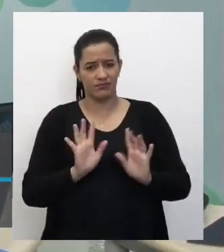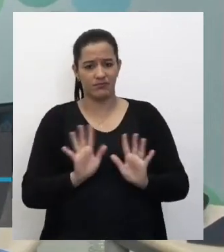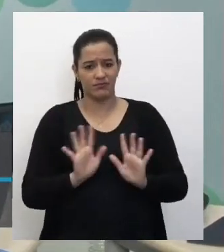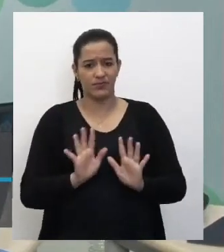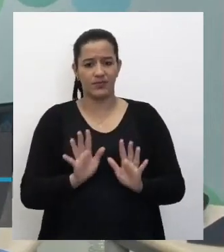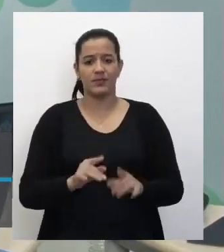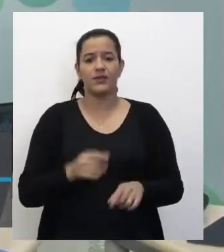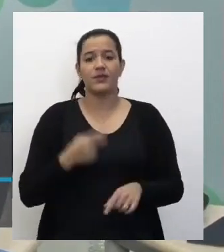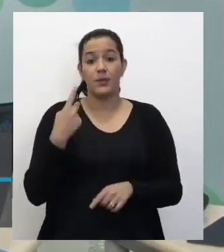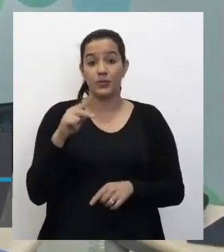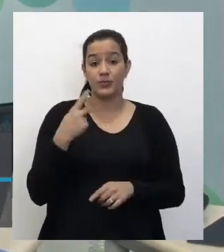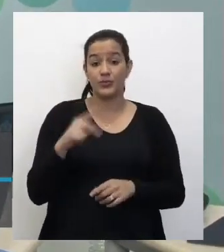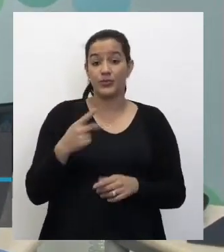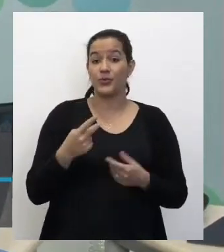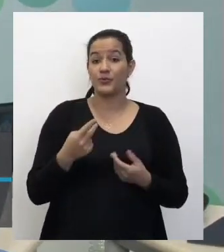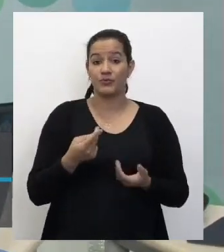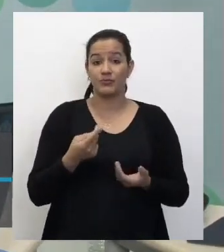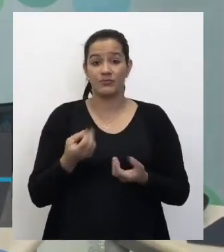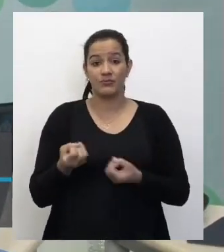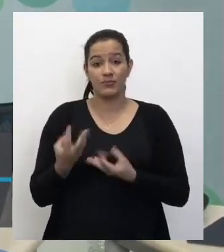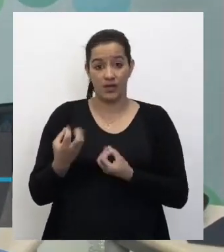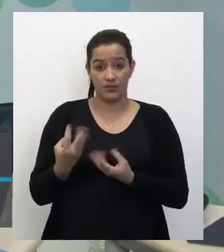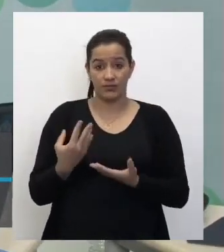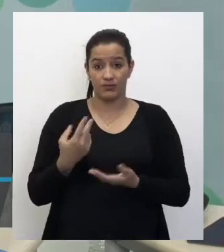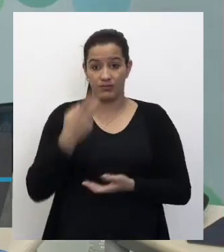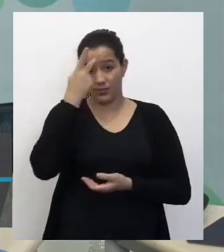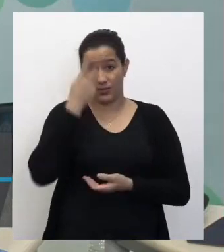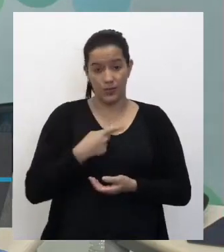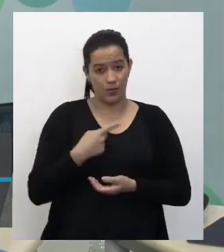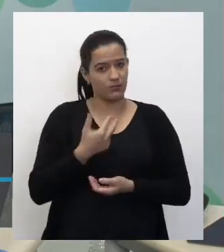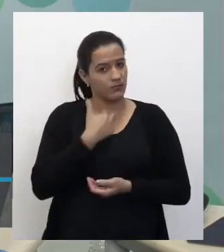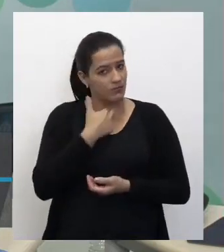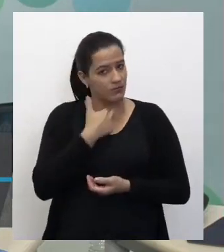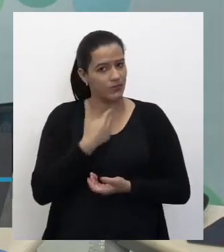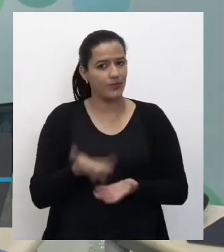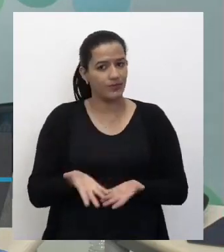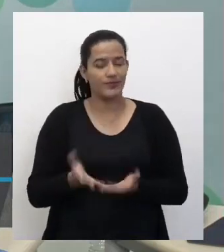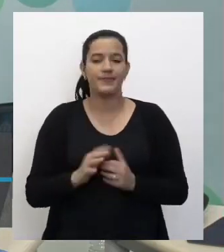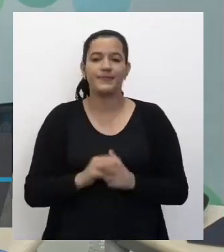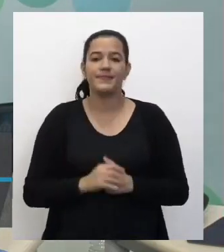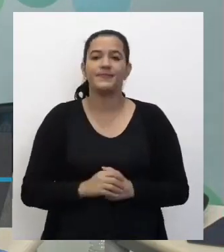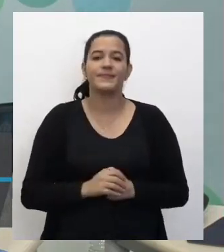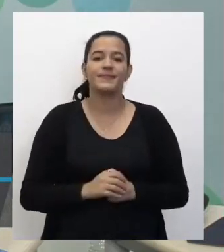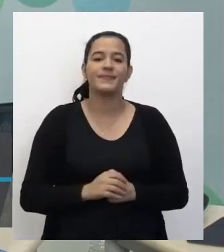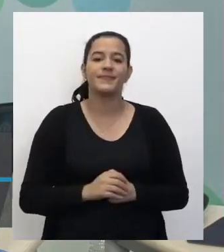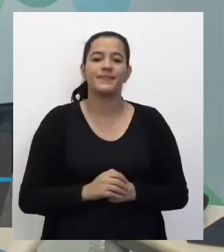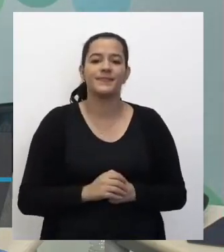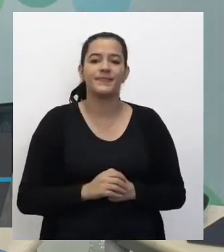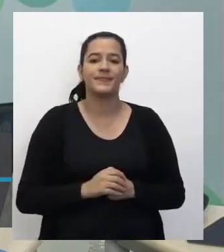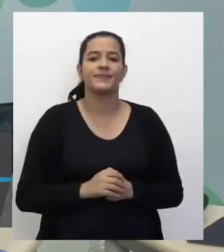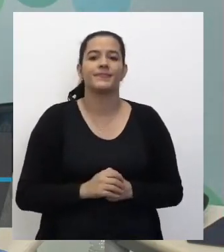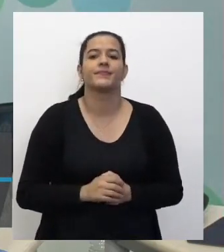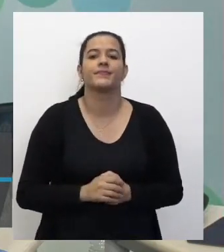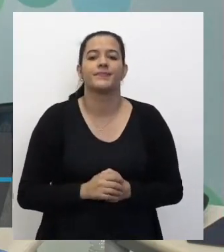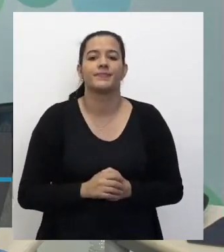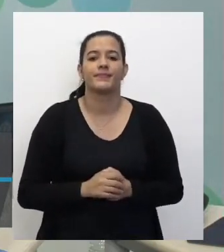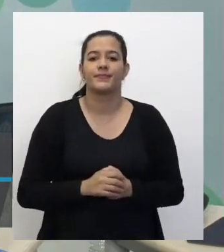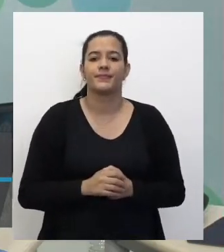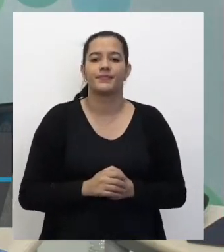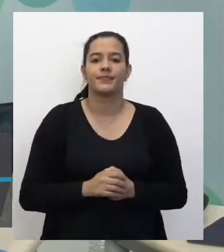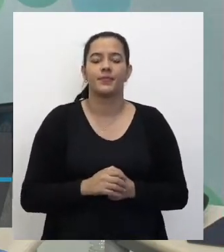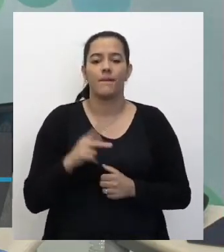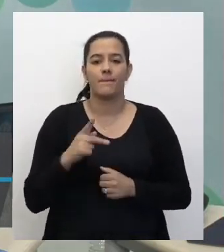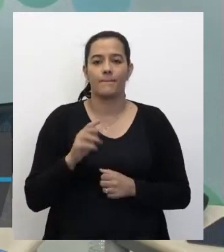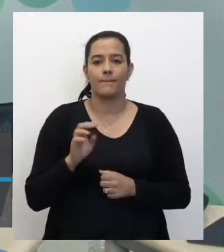pessoais também, gente, por favor. Vamos lá. A Ana Júlia respondeu, product services impacts different. O Pedro